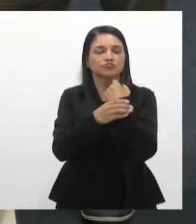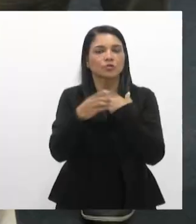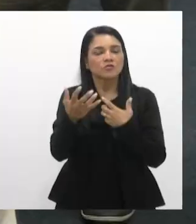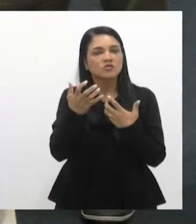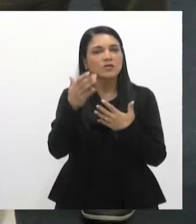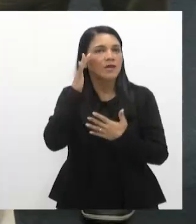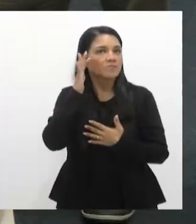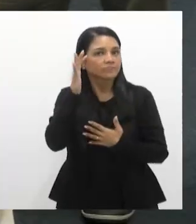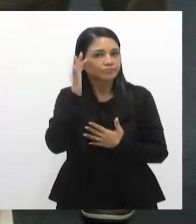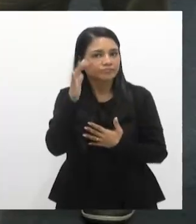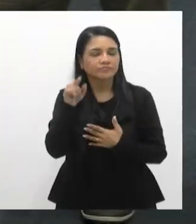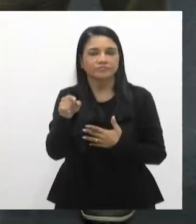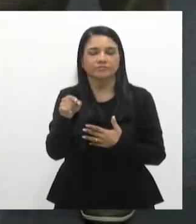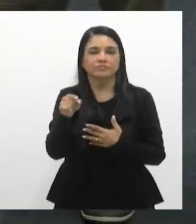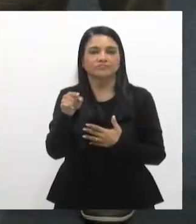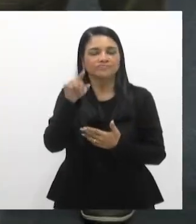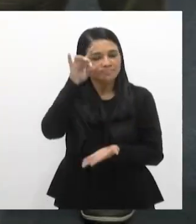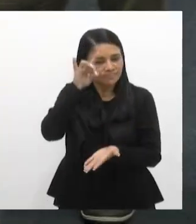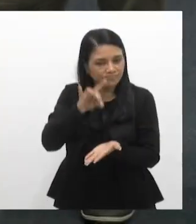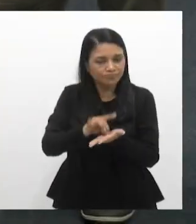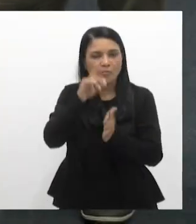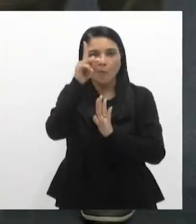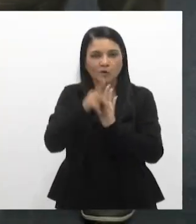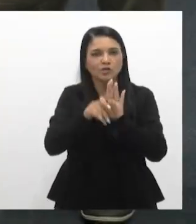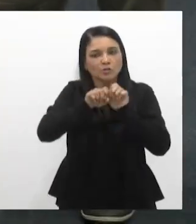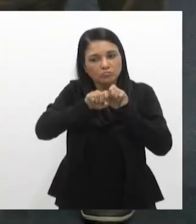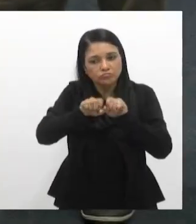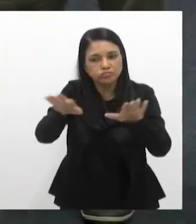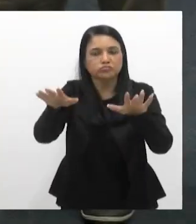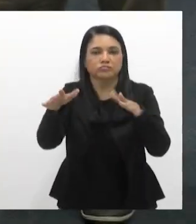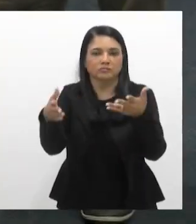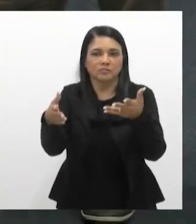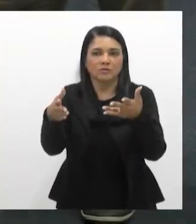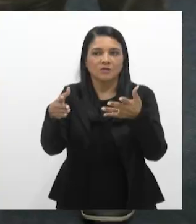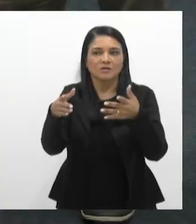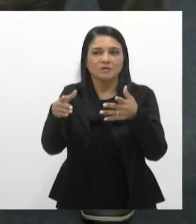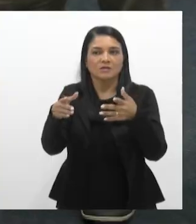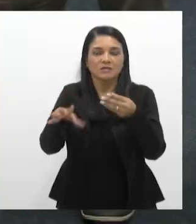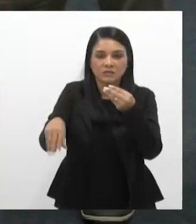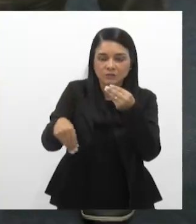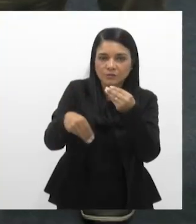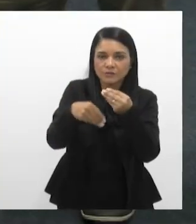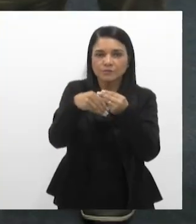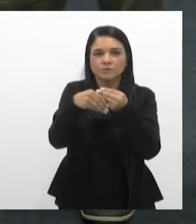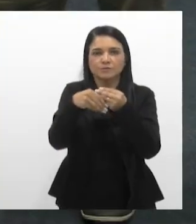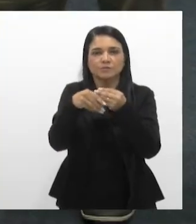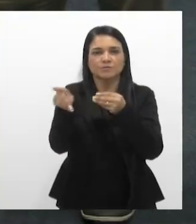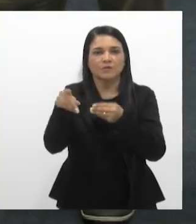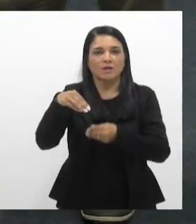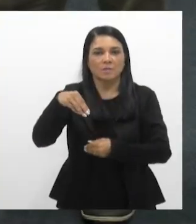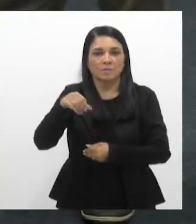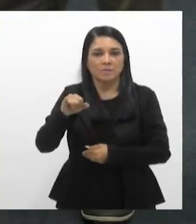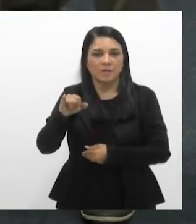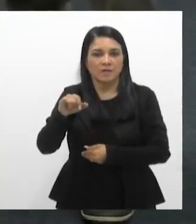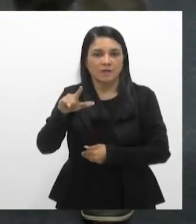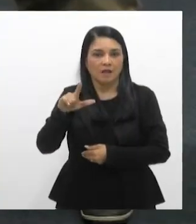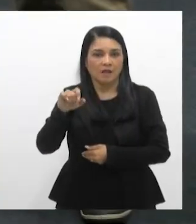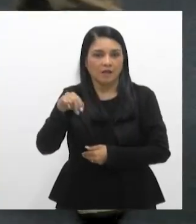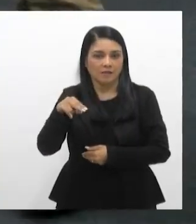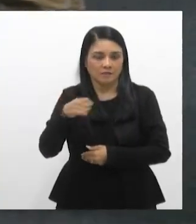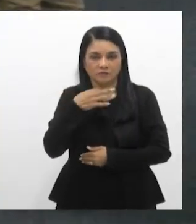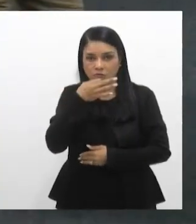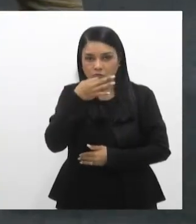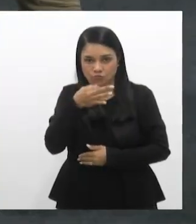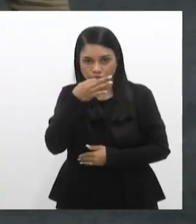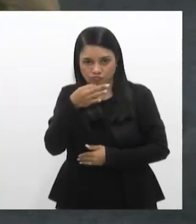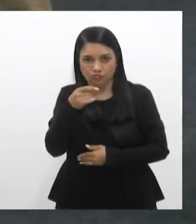porque a gente quer que, de fato, o projeto prospere. Então, nesse sentido, se for incorporado, como a Milena nos trouxe a sugestão e também